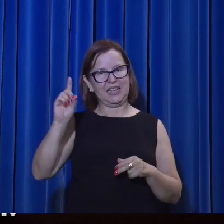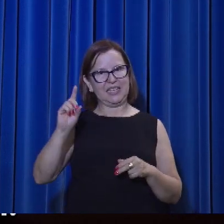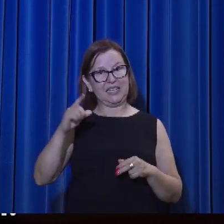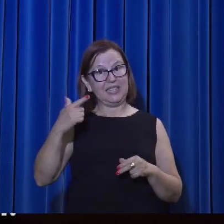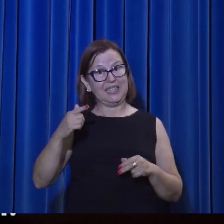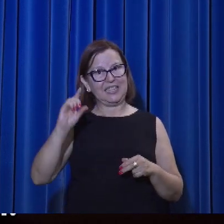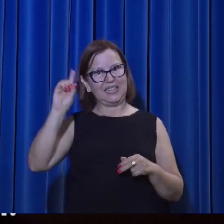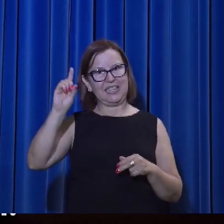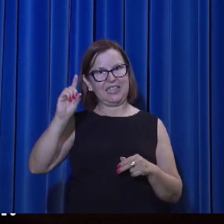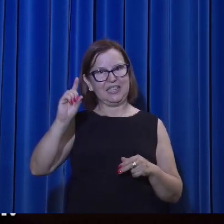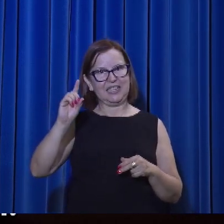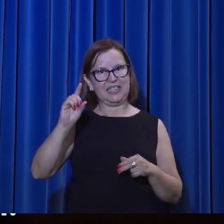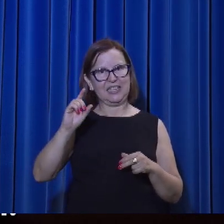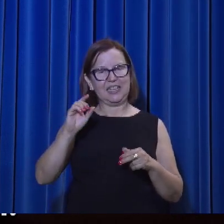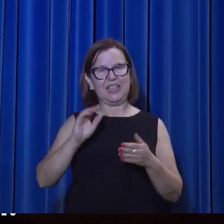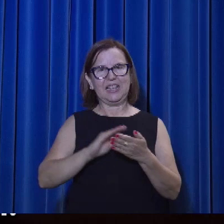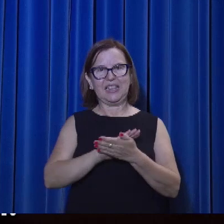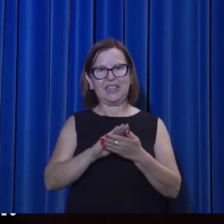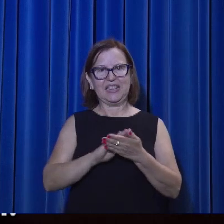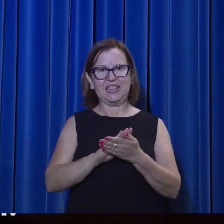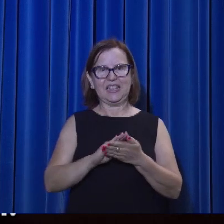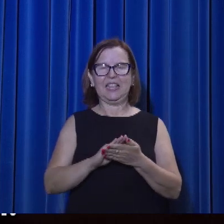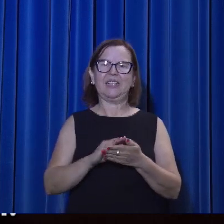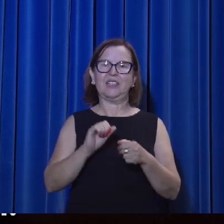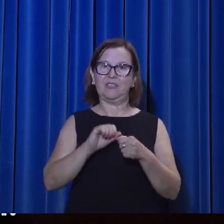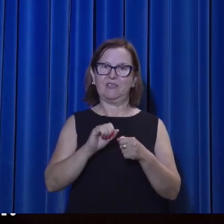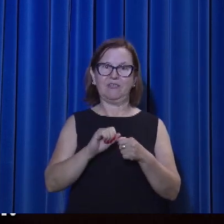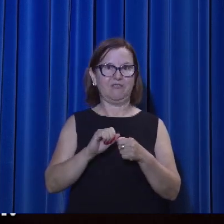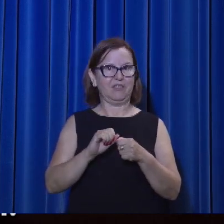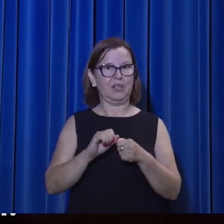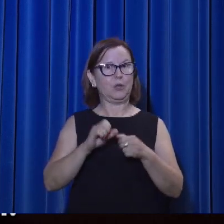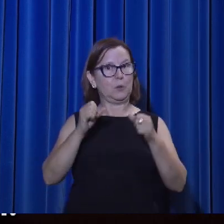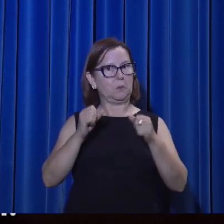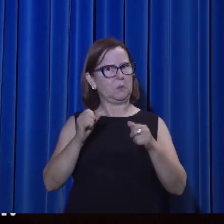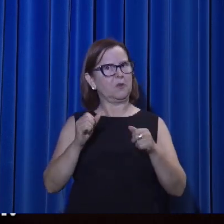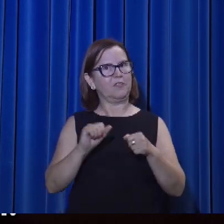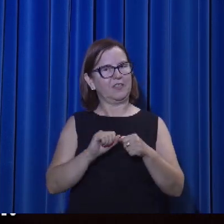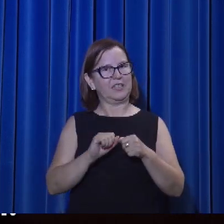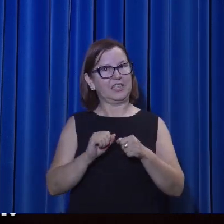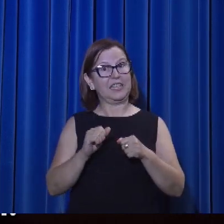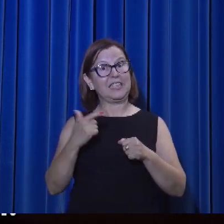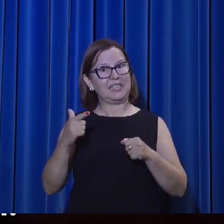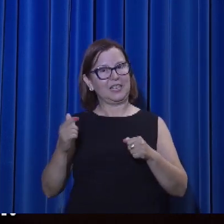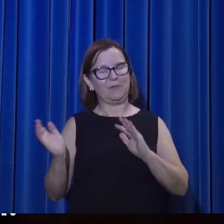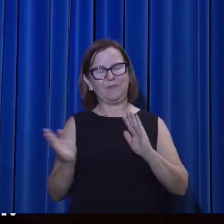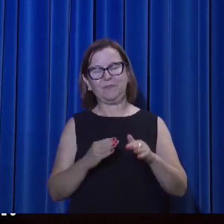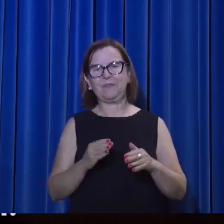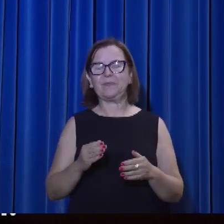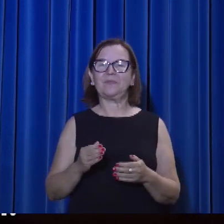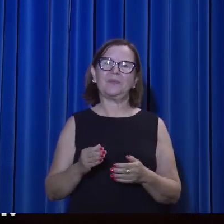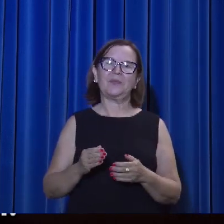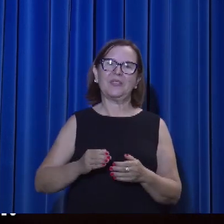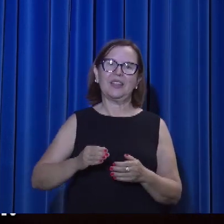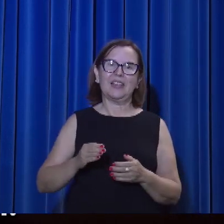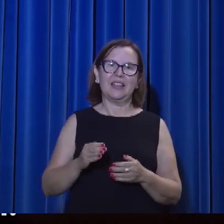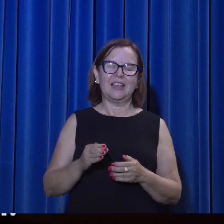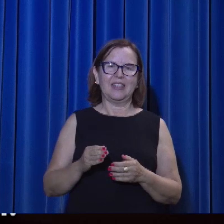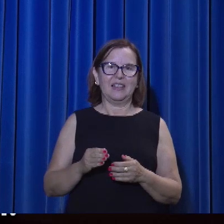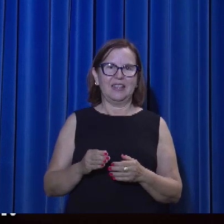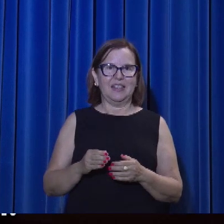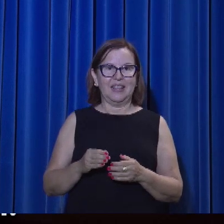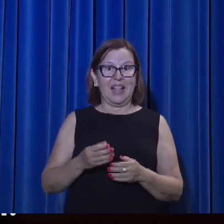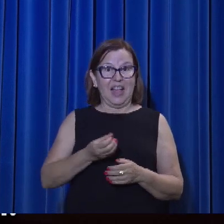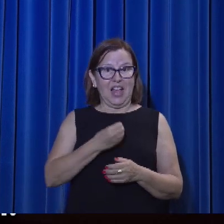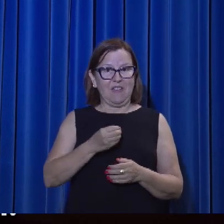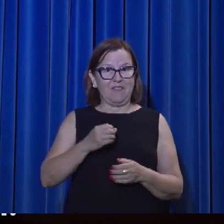foi feito se fez. E a vida estava nele, e a vida era a luz dos homens. A